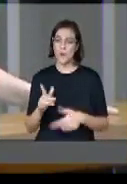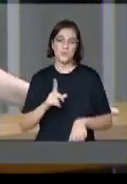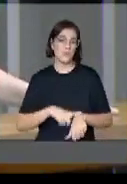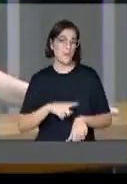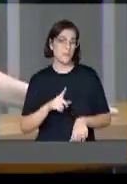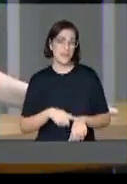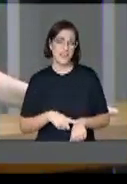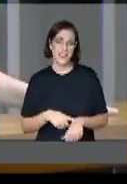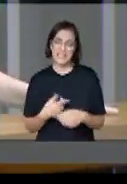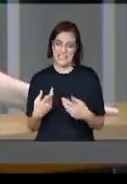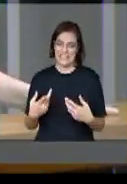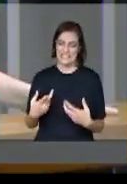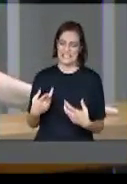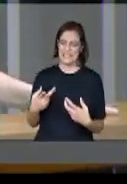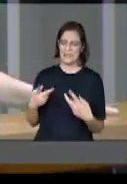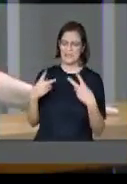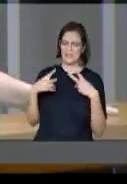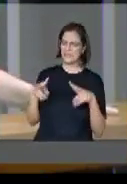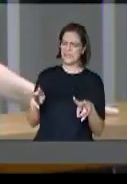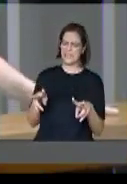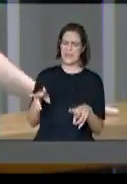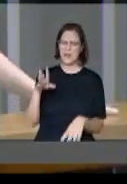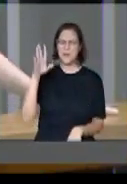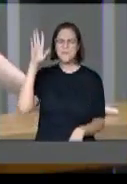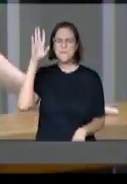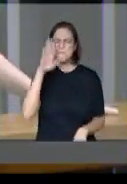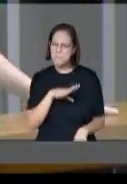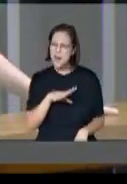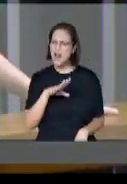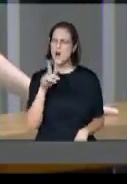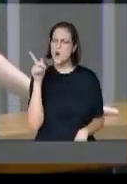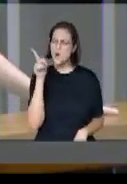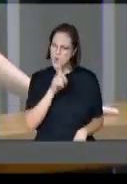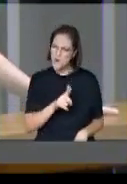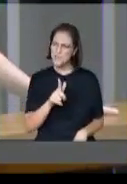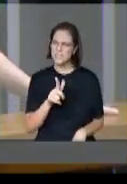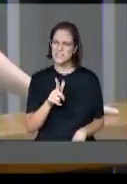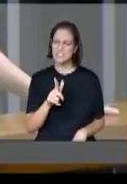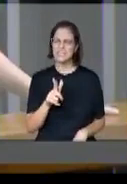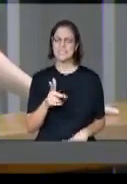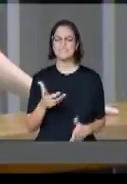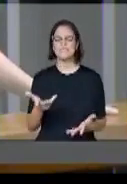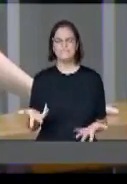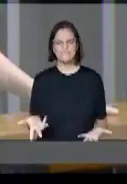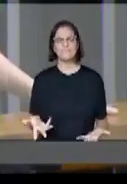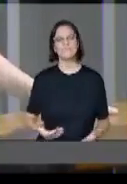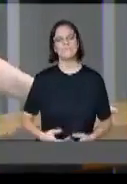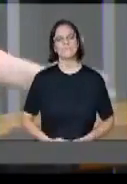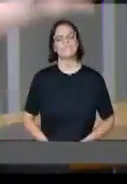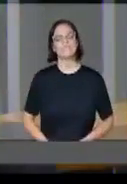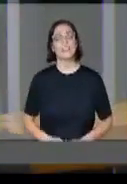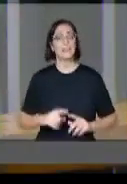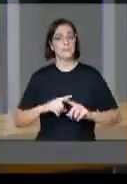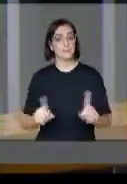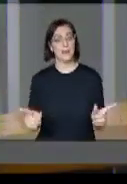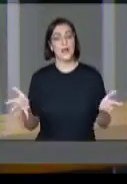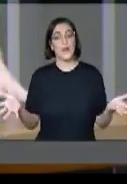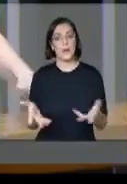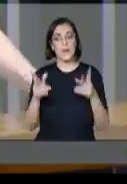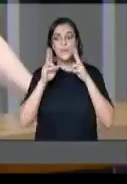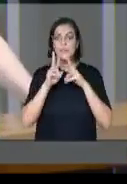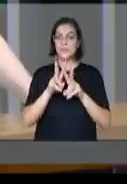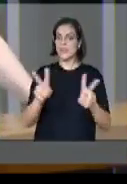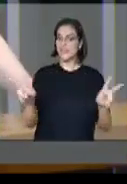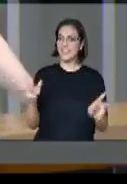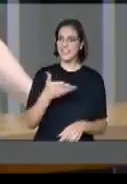pega vendo que o mal ele consegue prosperar aqui dentro. Mas quando a gente vê uma casa cheia de pessoas de